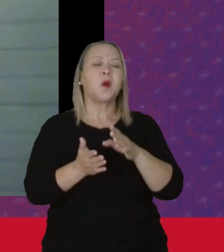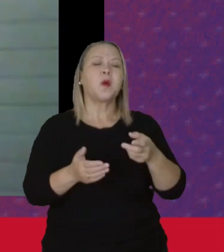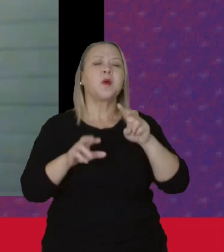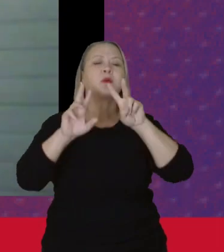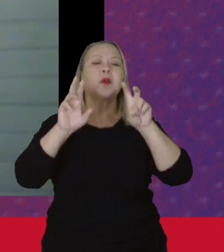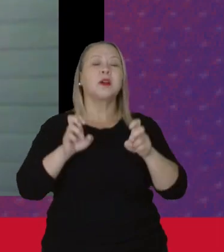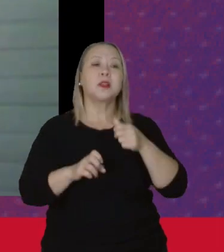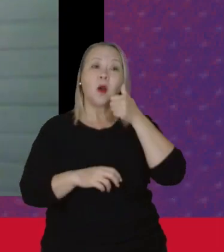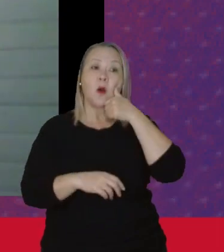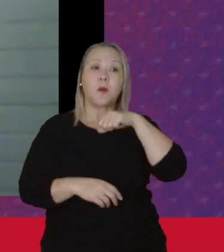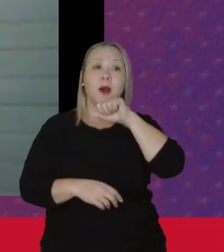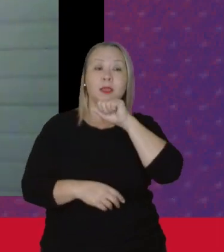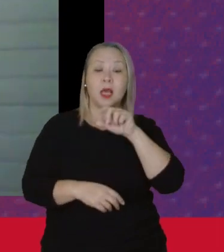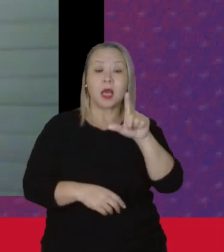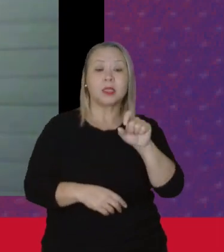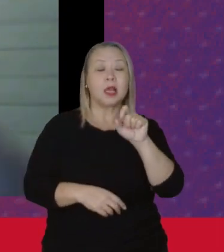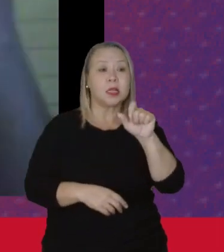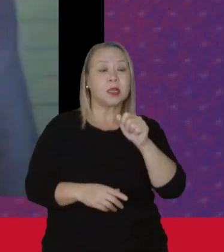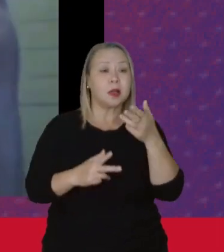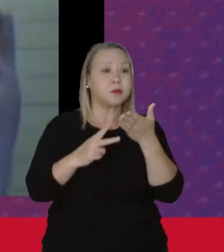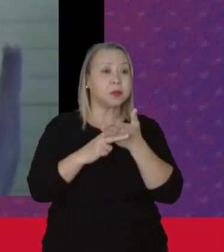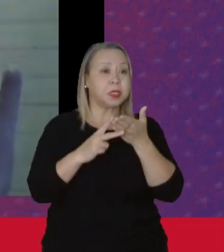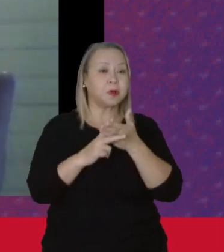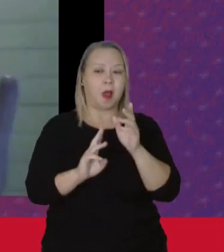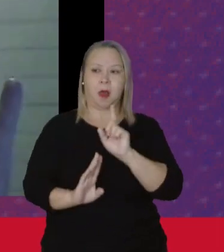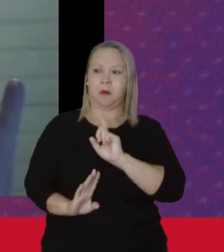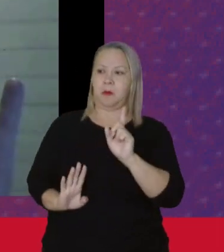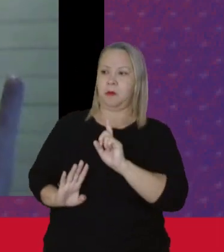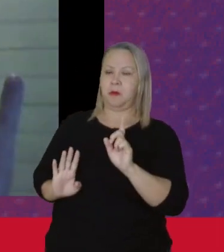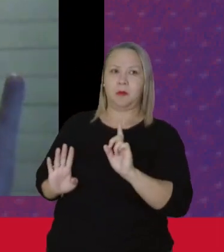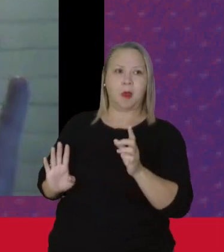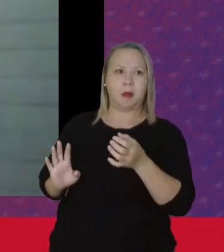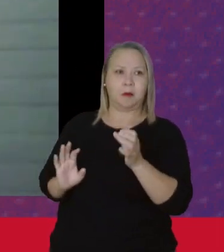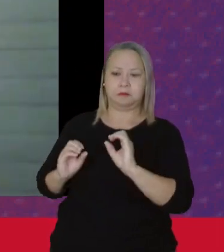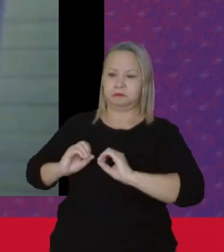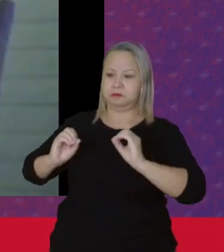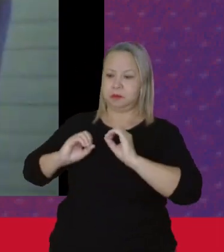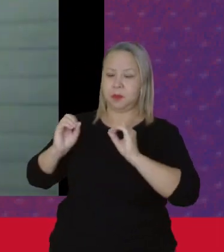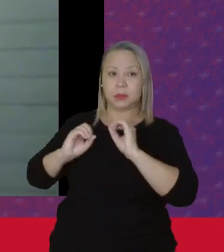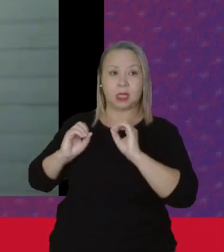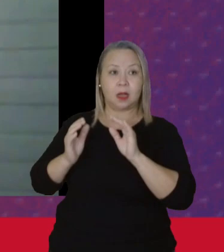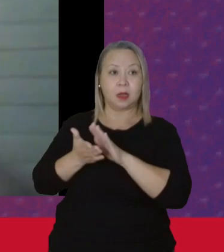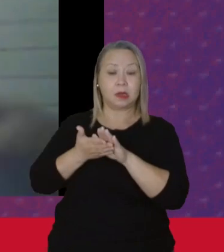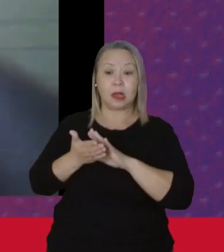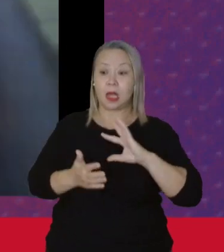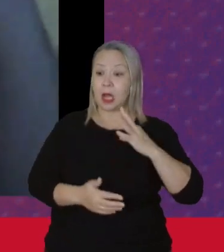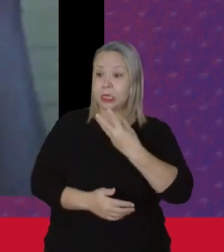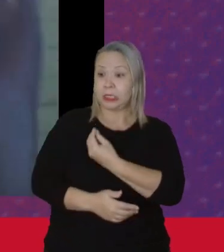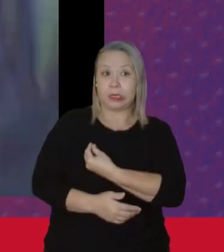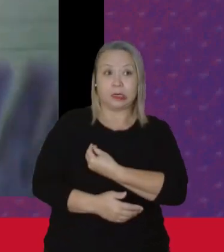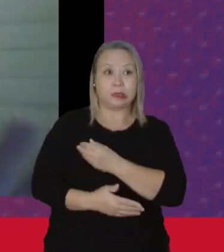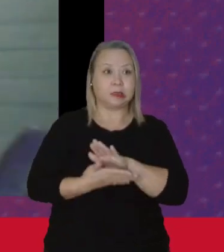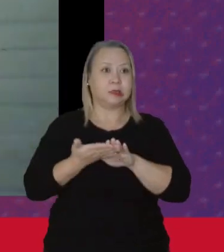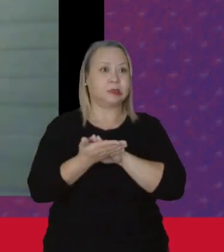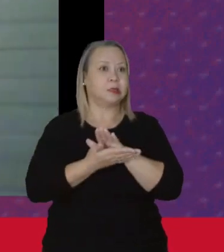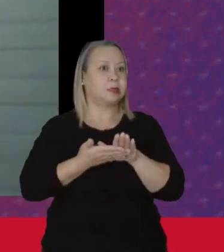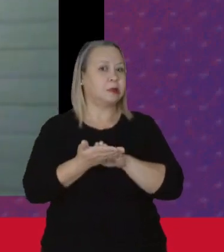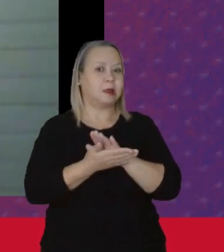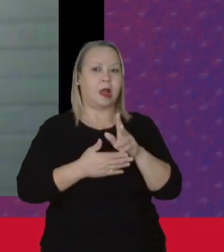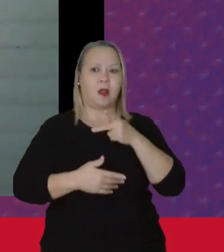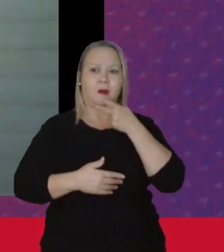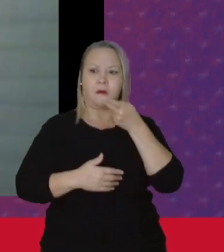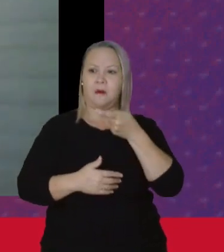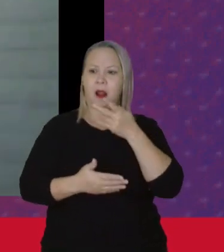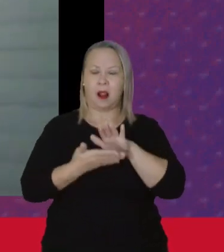questão materna das lésbicas e bissexuais, não, é como se não houvesse. Das trans, então, nem se